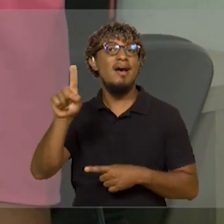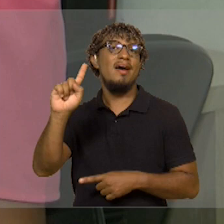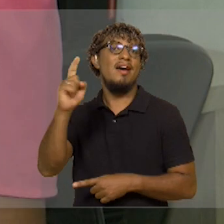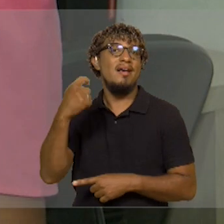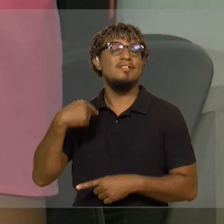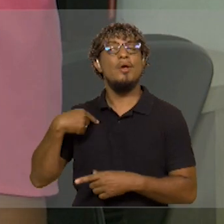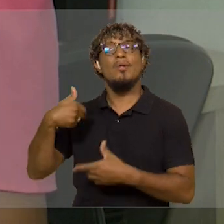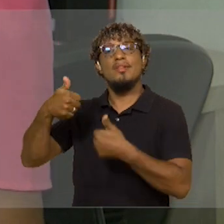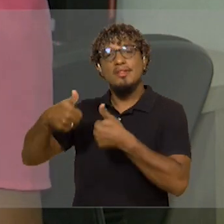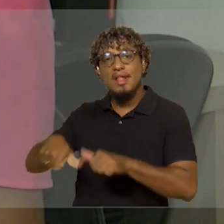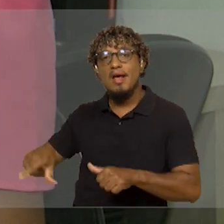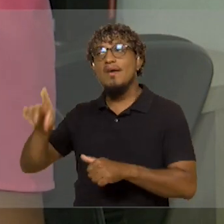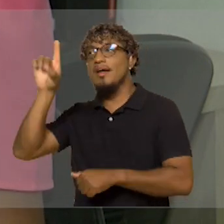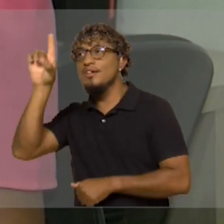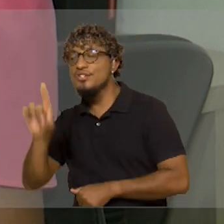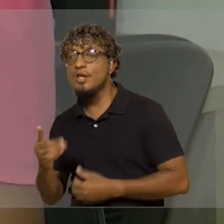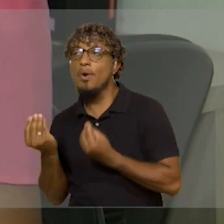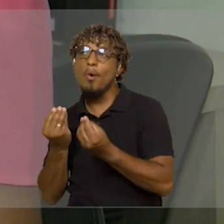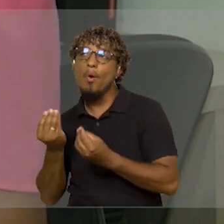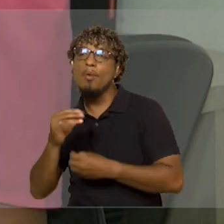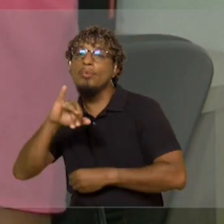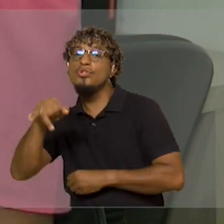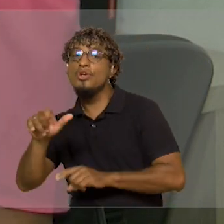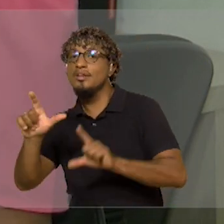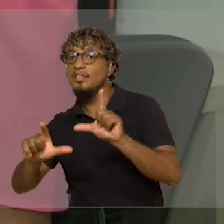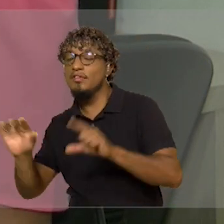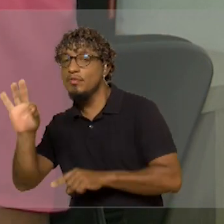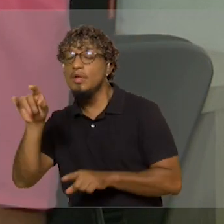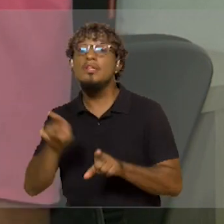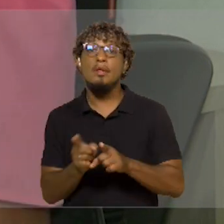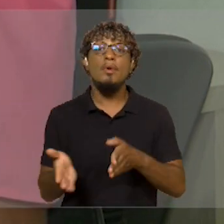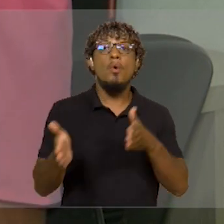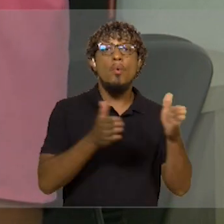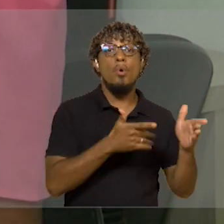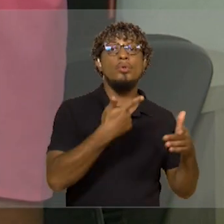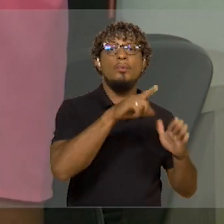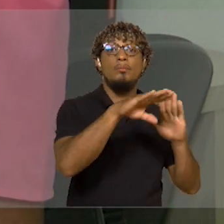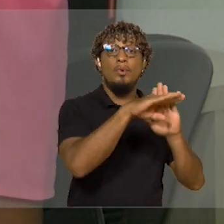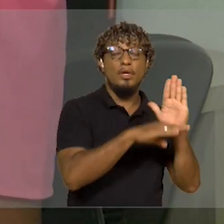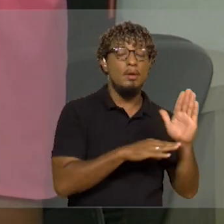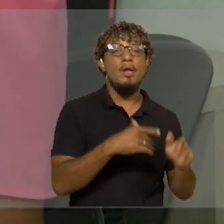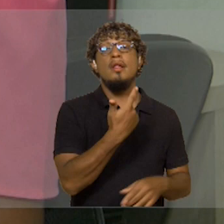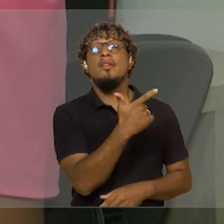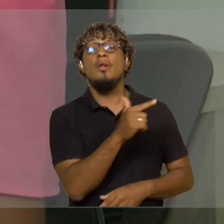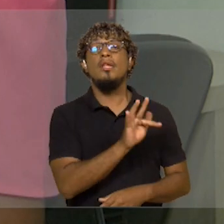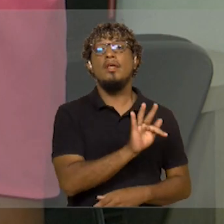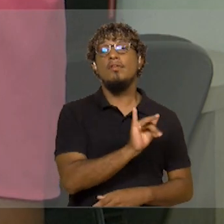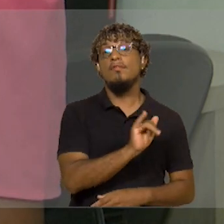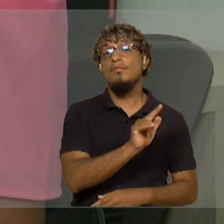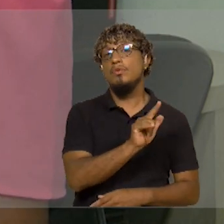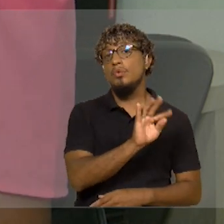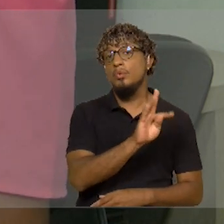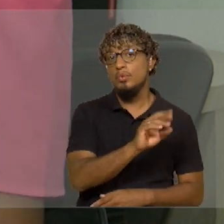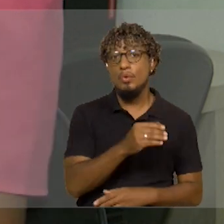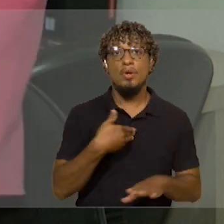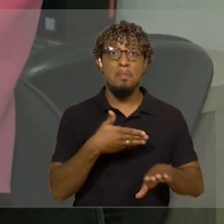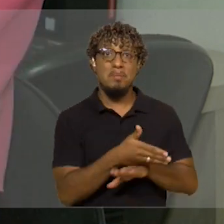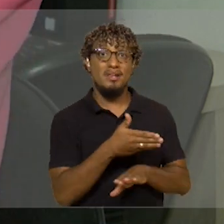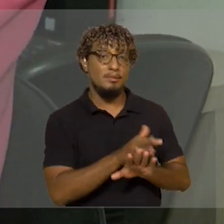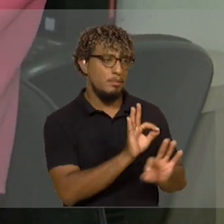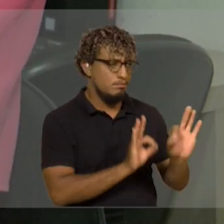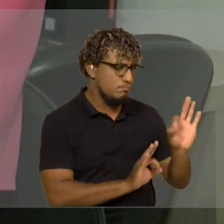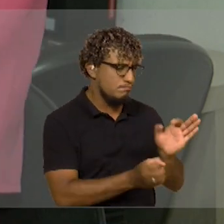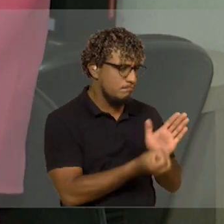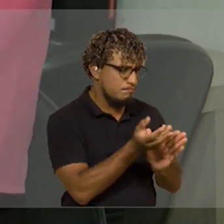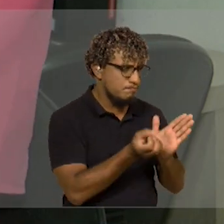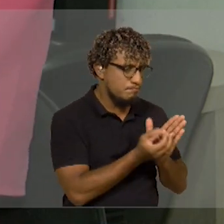na direção do JTV UFMA e também do Sem Filtro, por exemplo, participei também da produção desses programas, então...